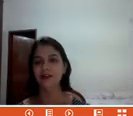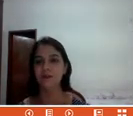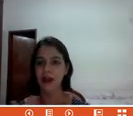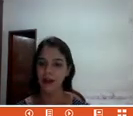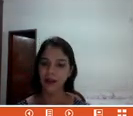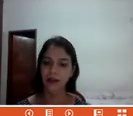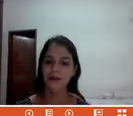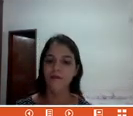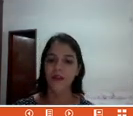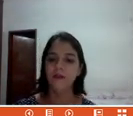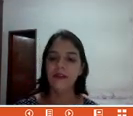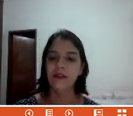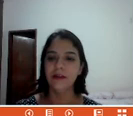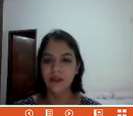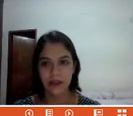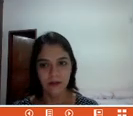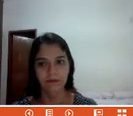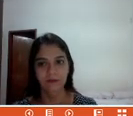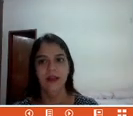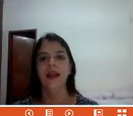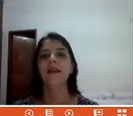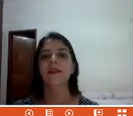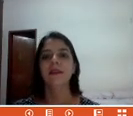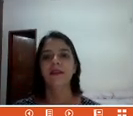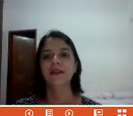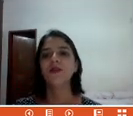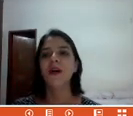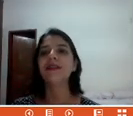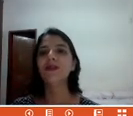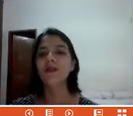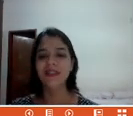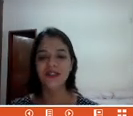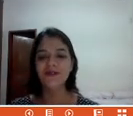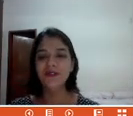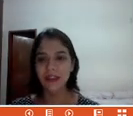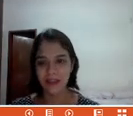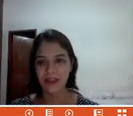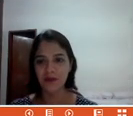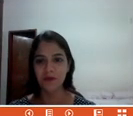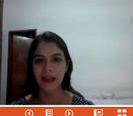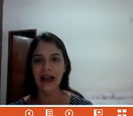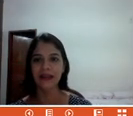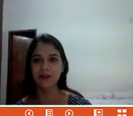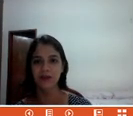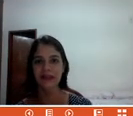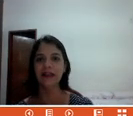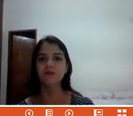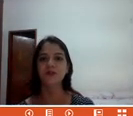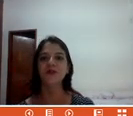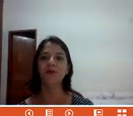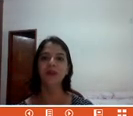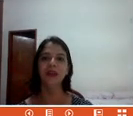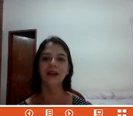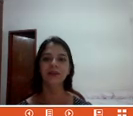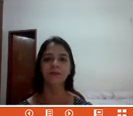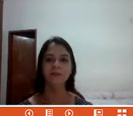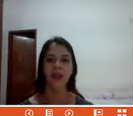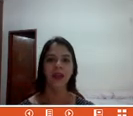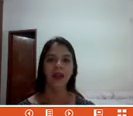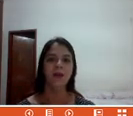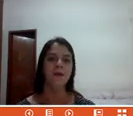relação a isso para que não entramos em situações difíceis e complicadas quando estamos nos